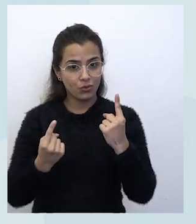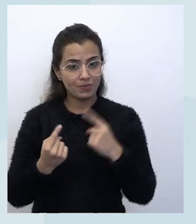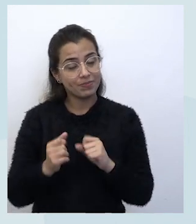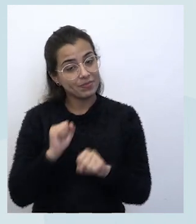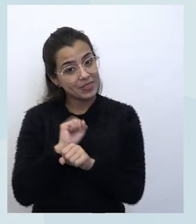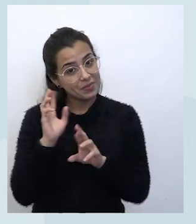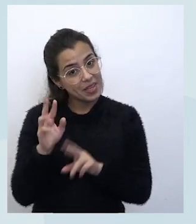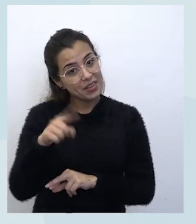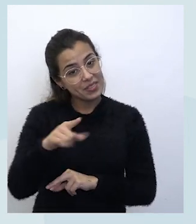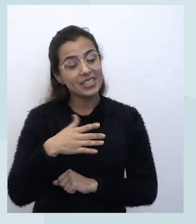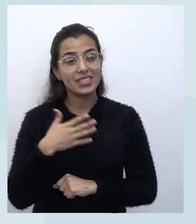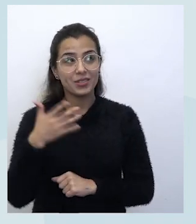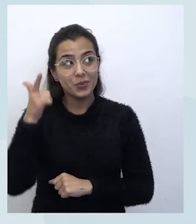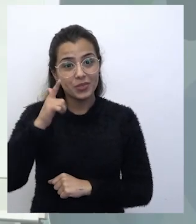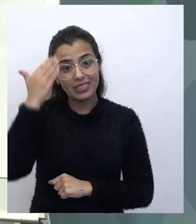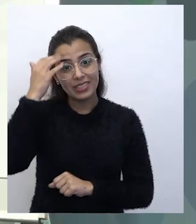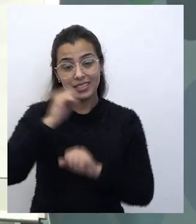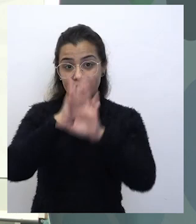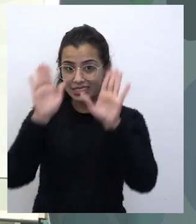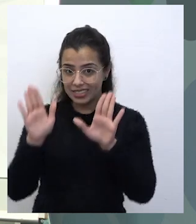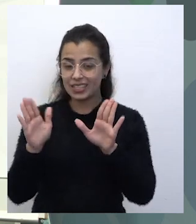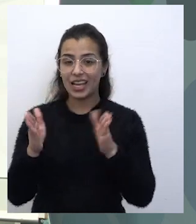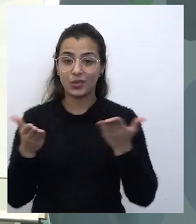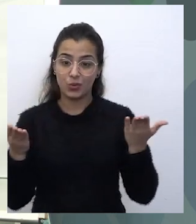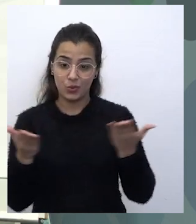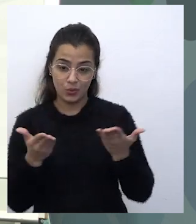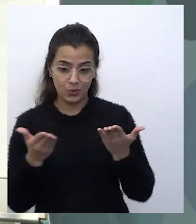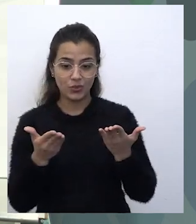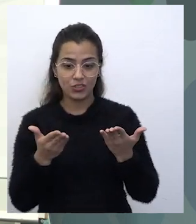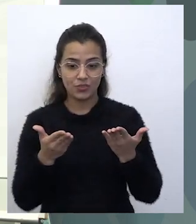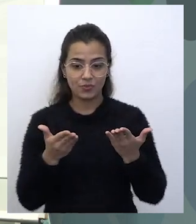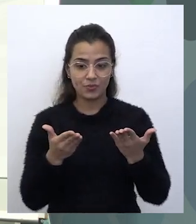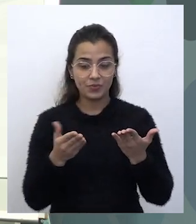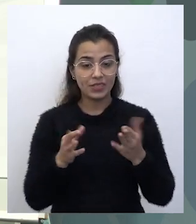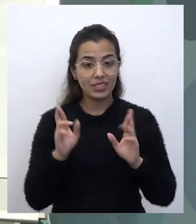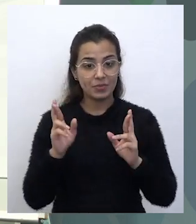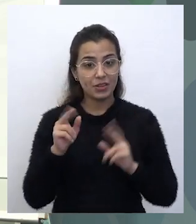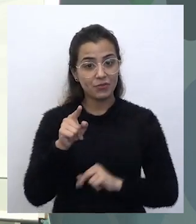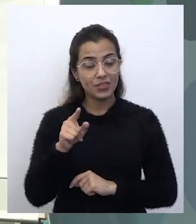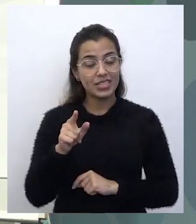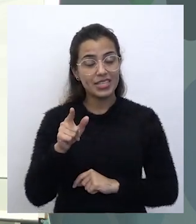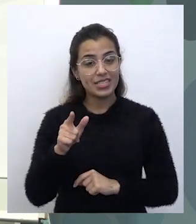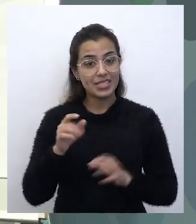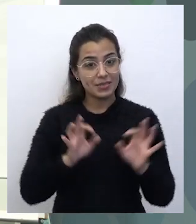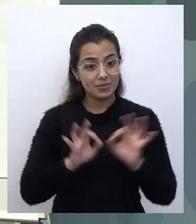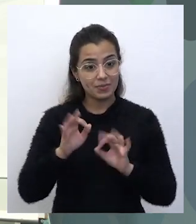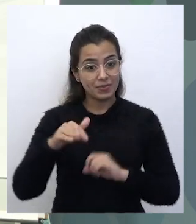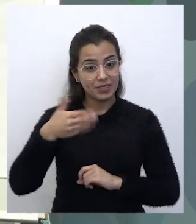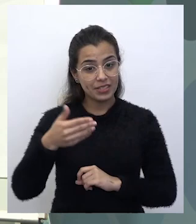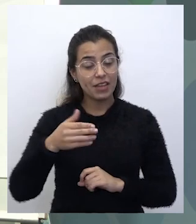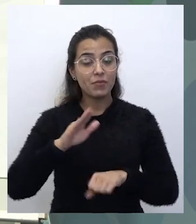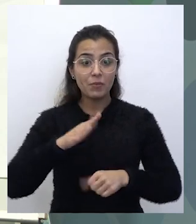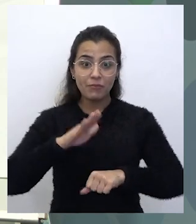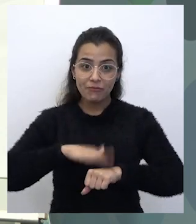hoje, que era a construção de gráficos, e quero que vocês se preparem para a próxima aula, que a gente vai calcular vértices e raízes, ou seja,